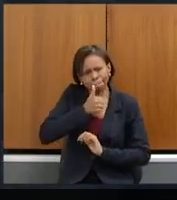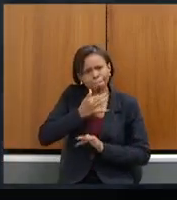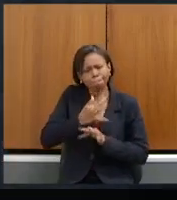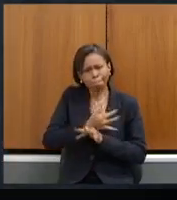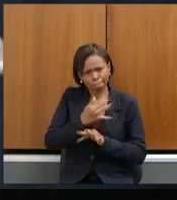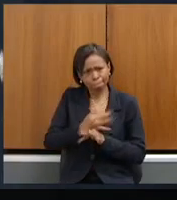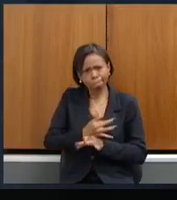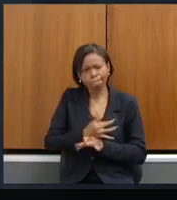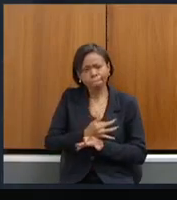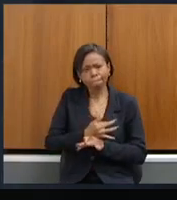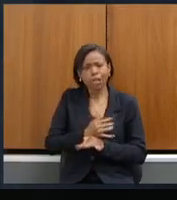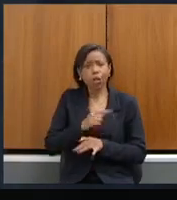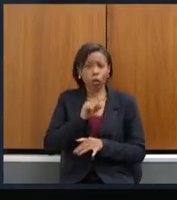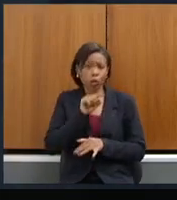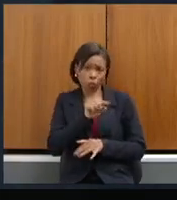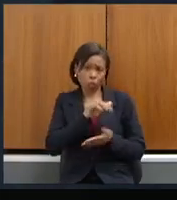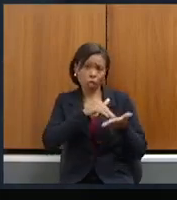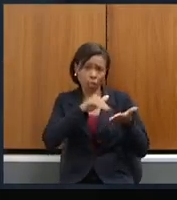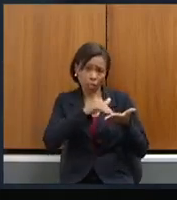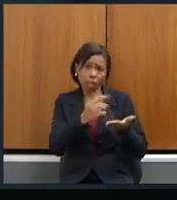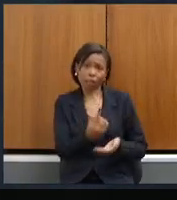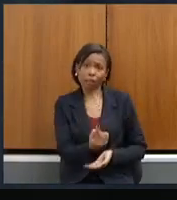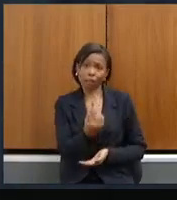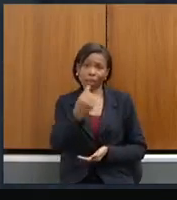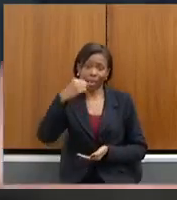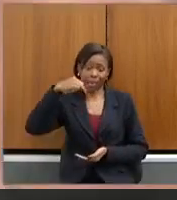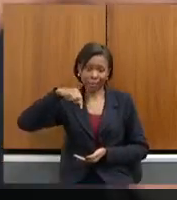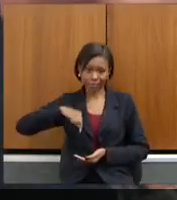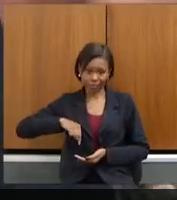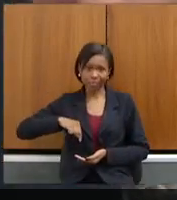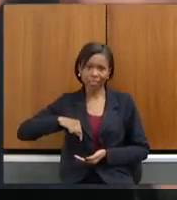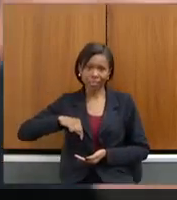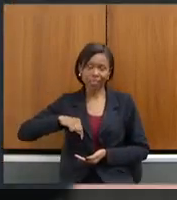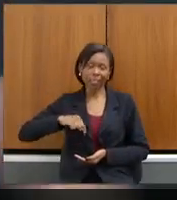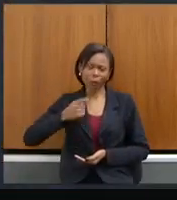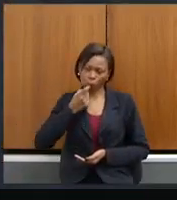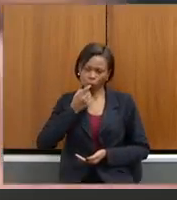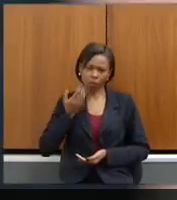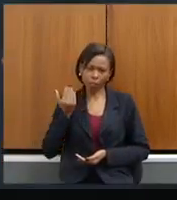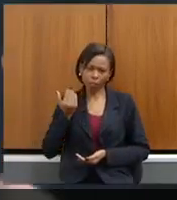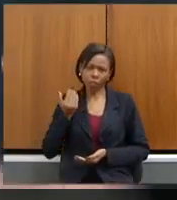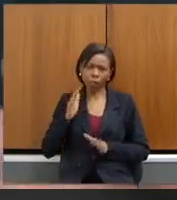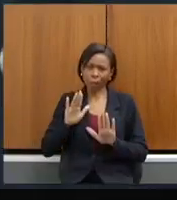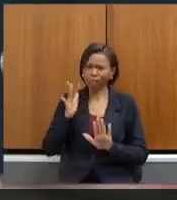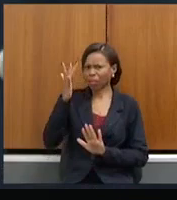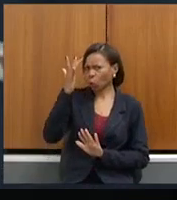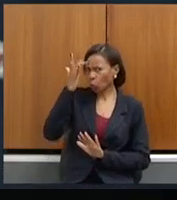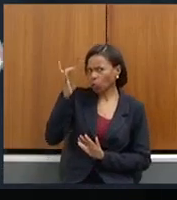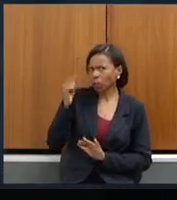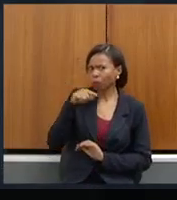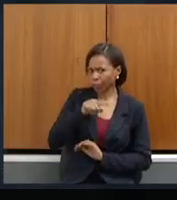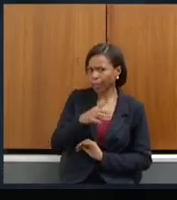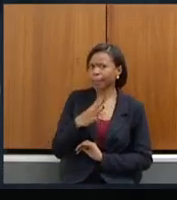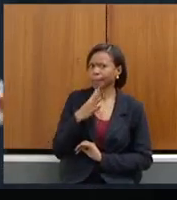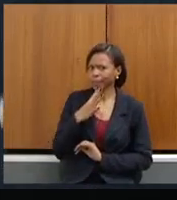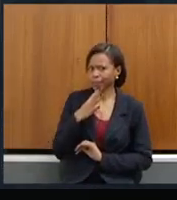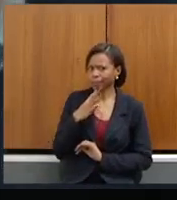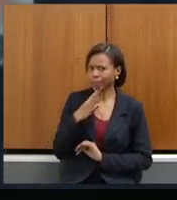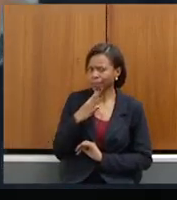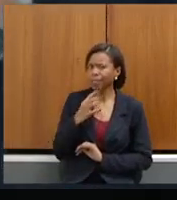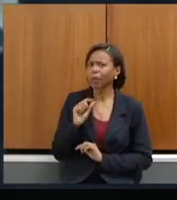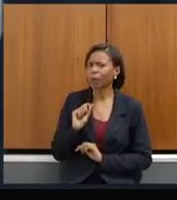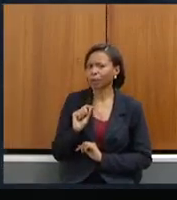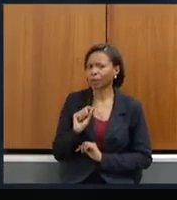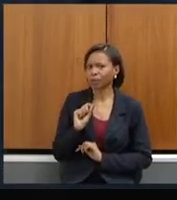gospel MS TV e mexe no dia mas no outro dia só conheceu até nosso convite todo